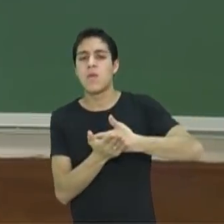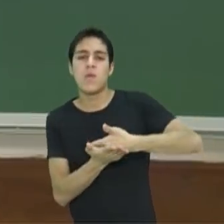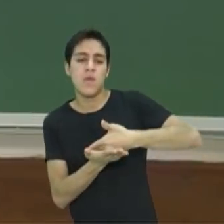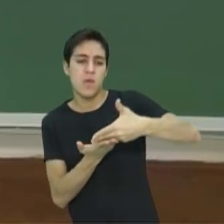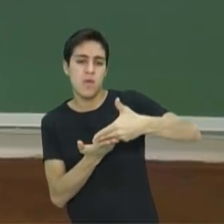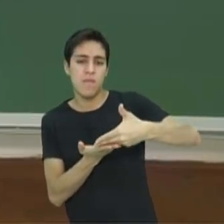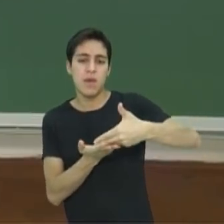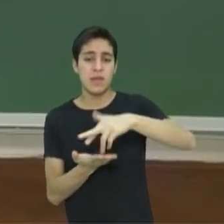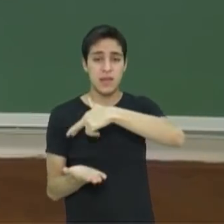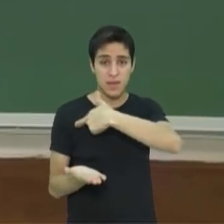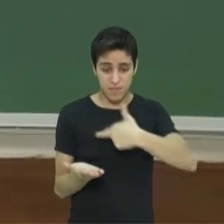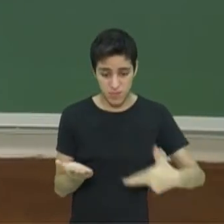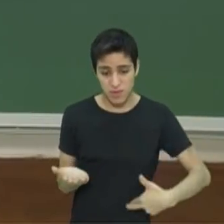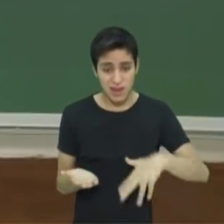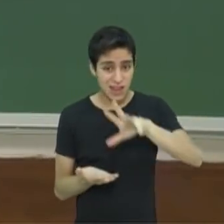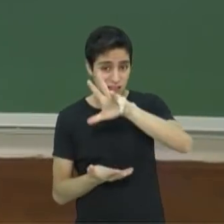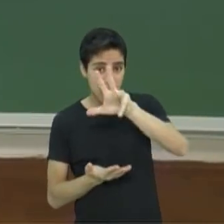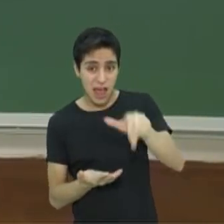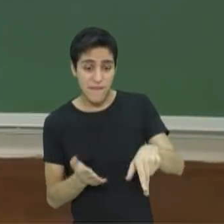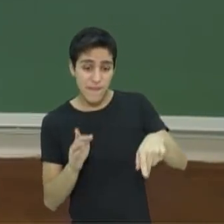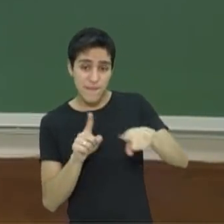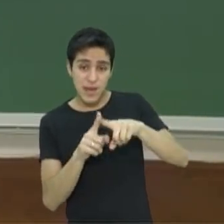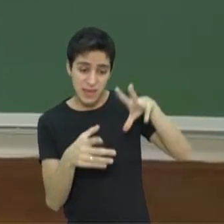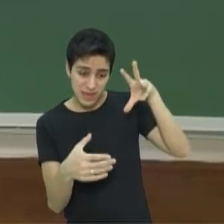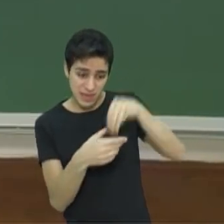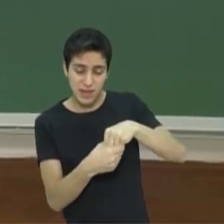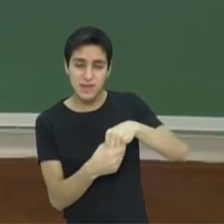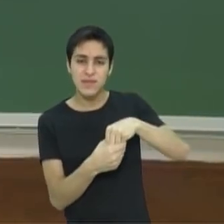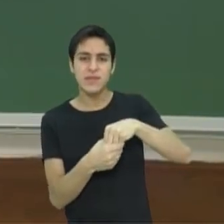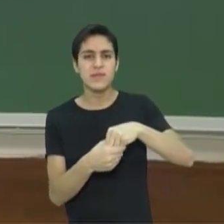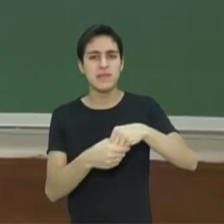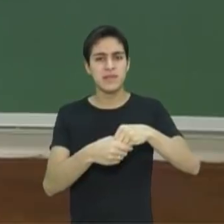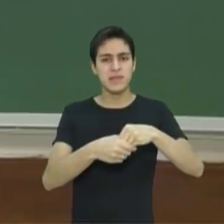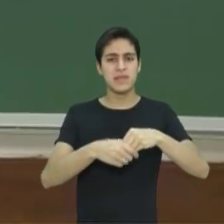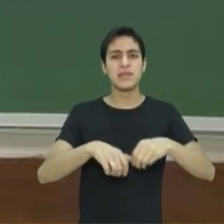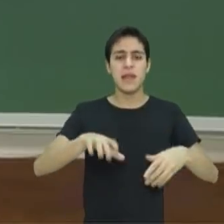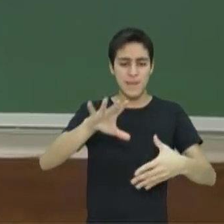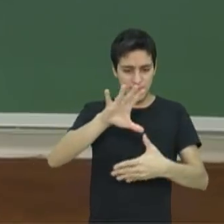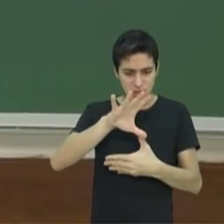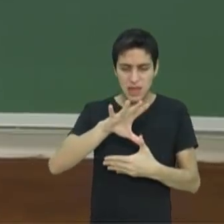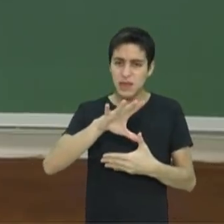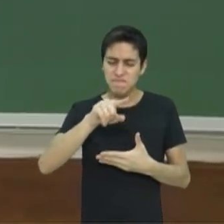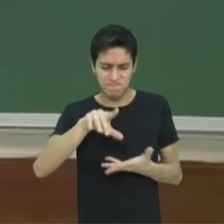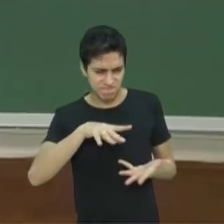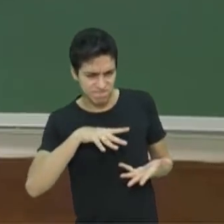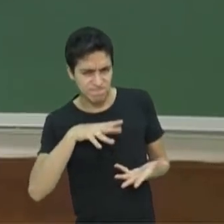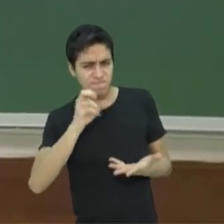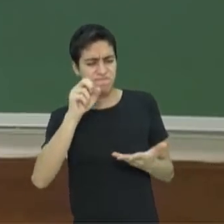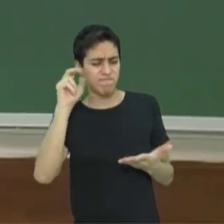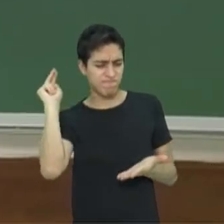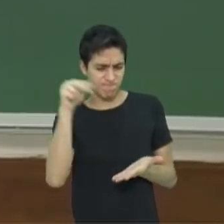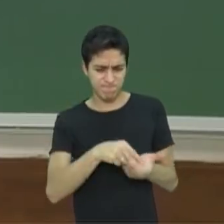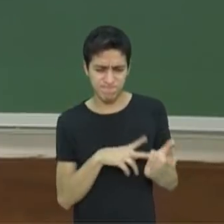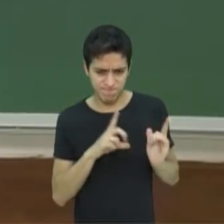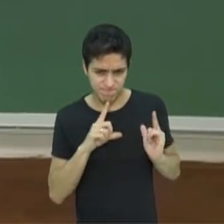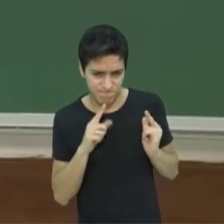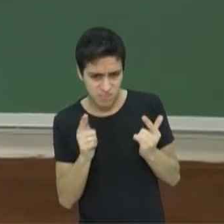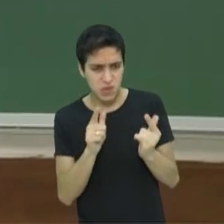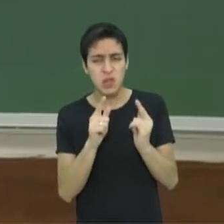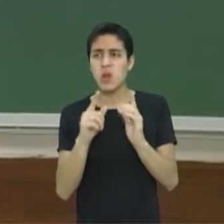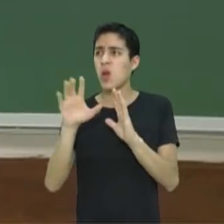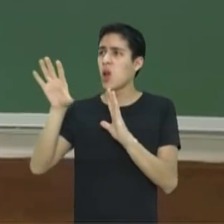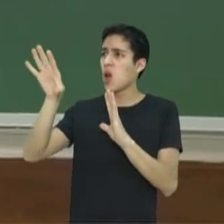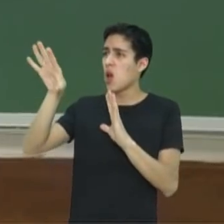de africanos na América. E uma república corajosa, que guerreou, lutou por sua independência, seguiu o modelo